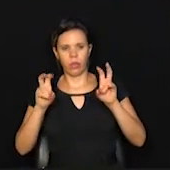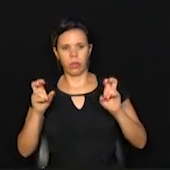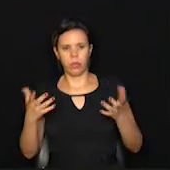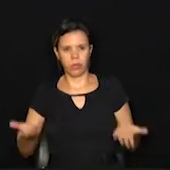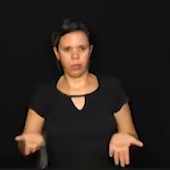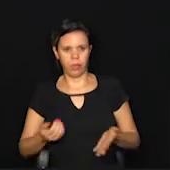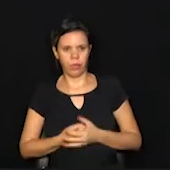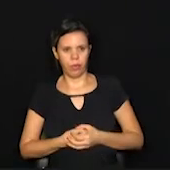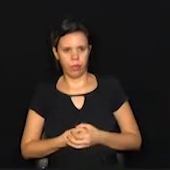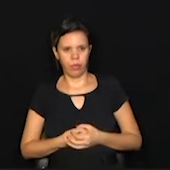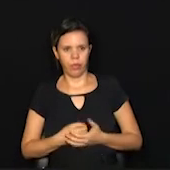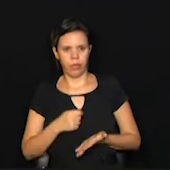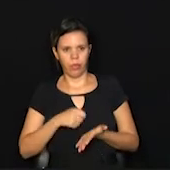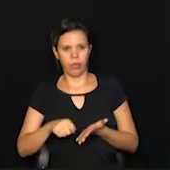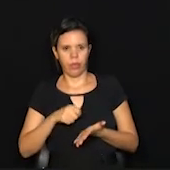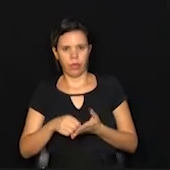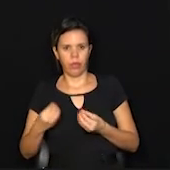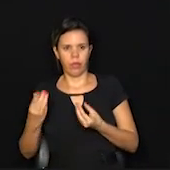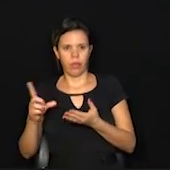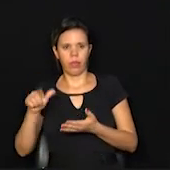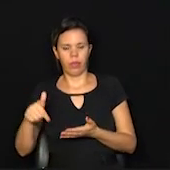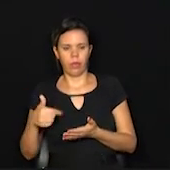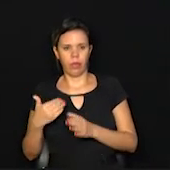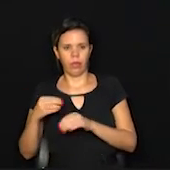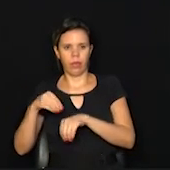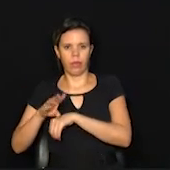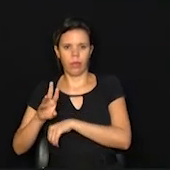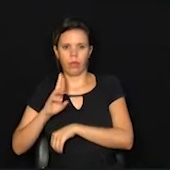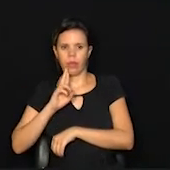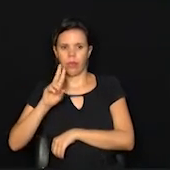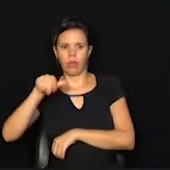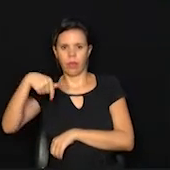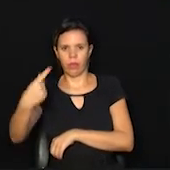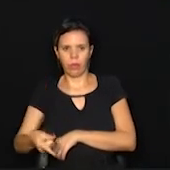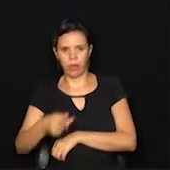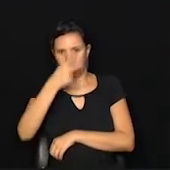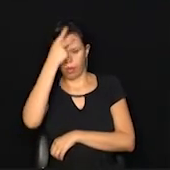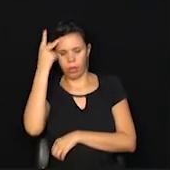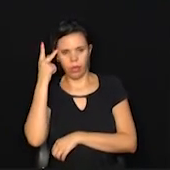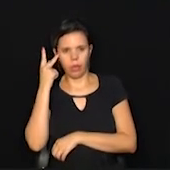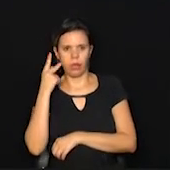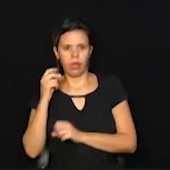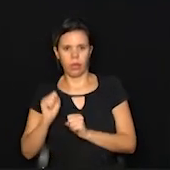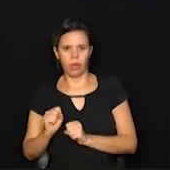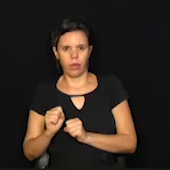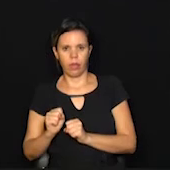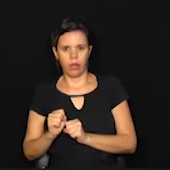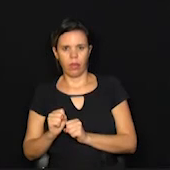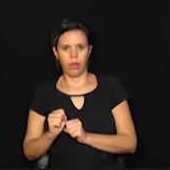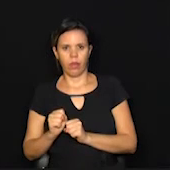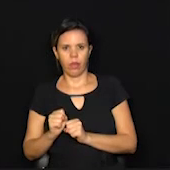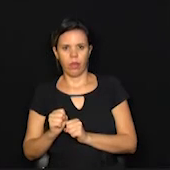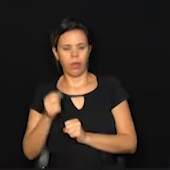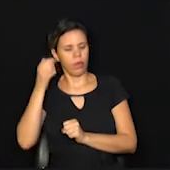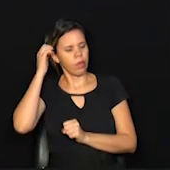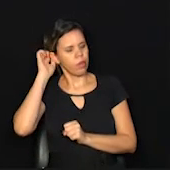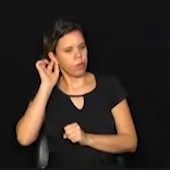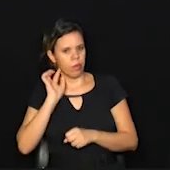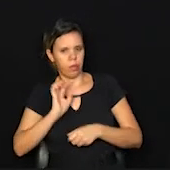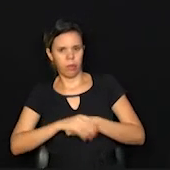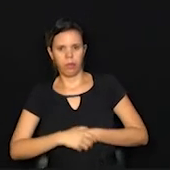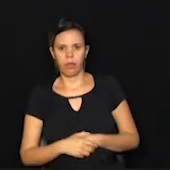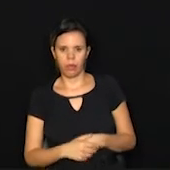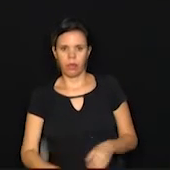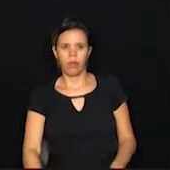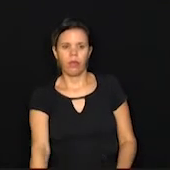isso então a gente pode volta eu posso dizer passar a volta ele aí também a gente pode repassar para Maria Cristina aí